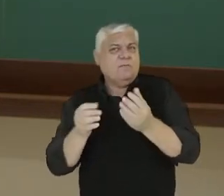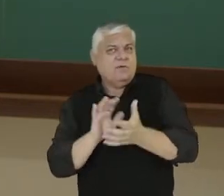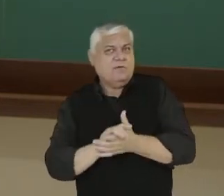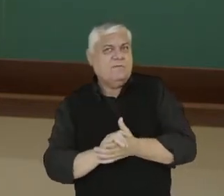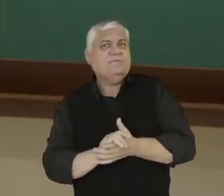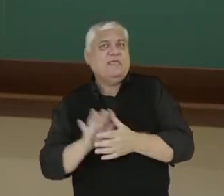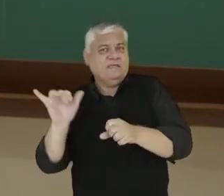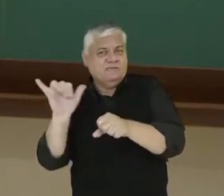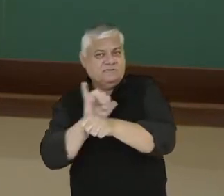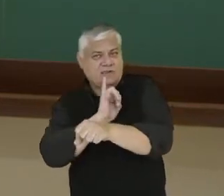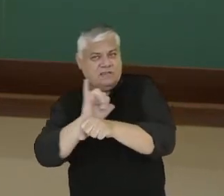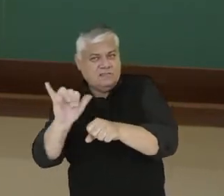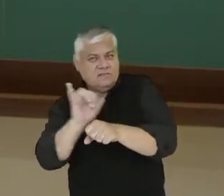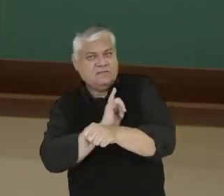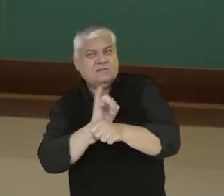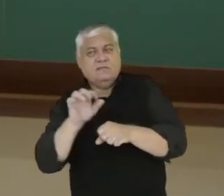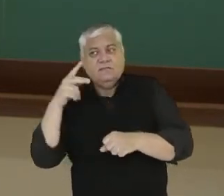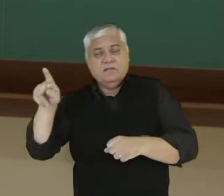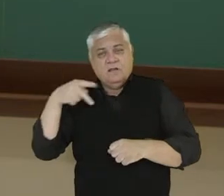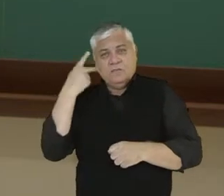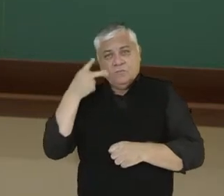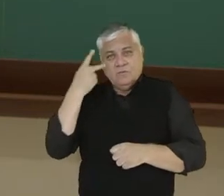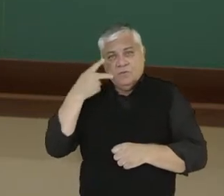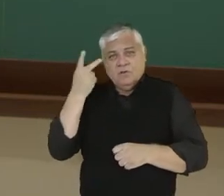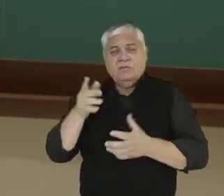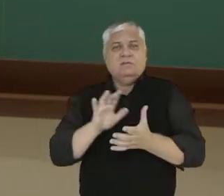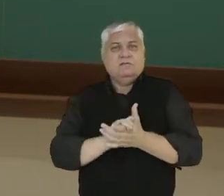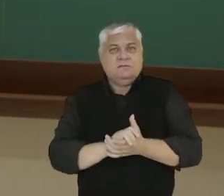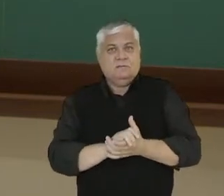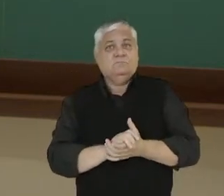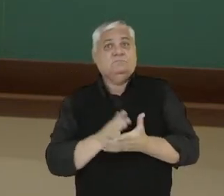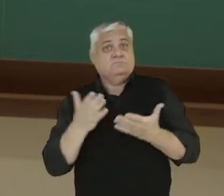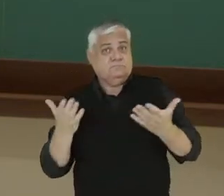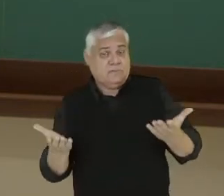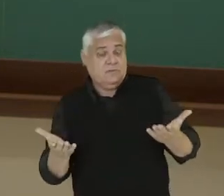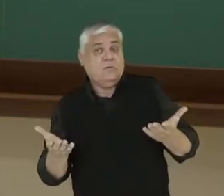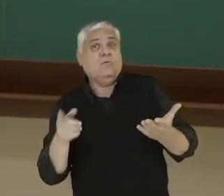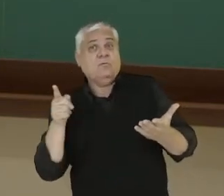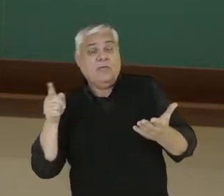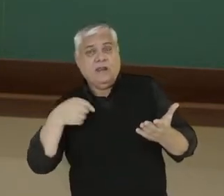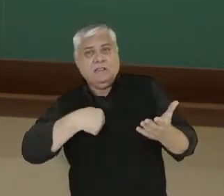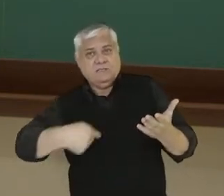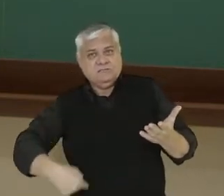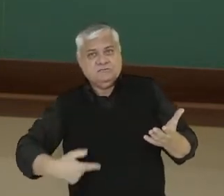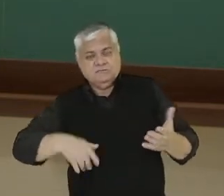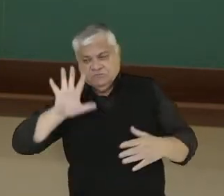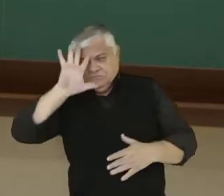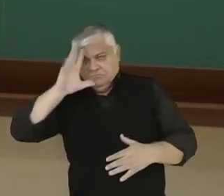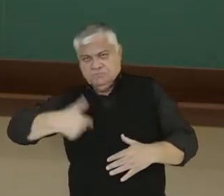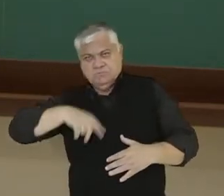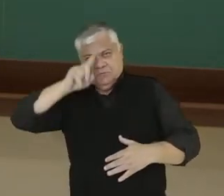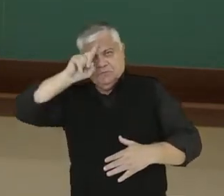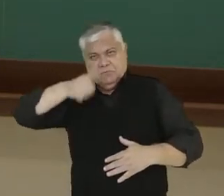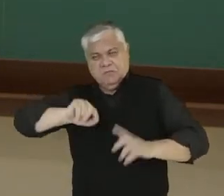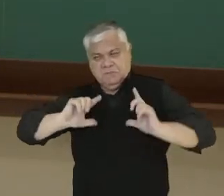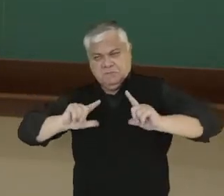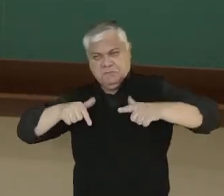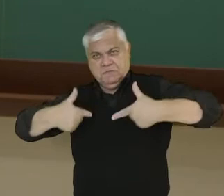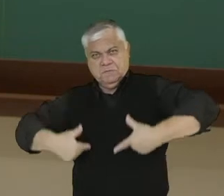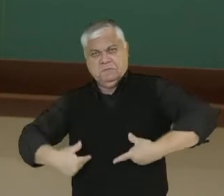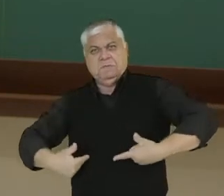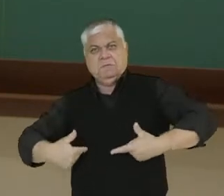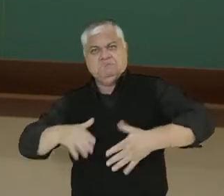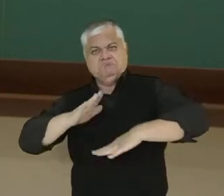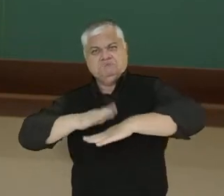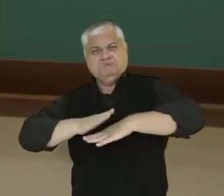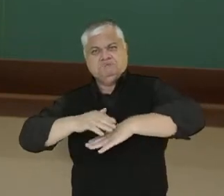dessas estratégias da sua política externa, né? Da forma como ela toma decisões ou cria ações ali para